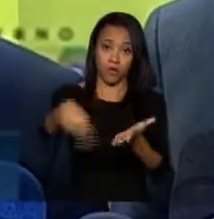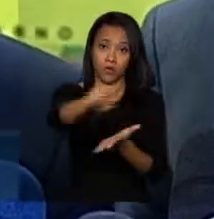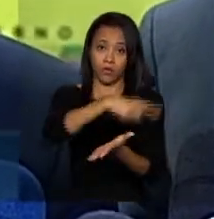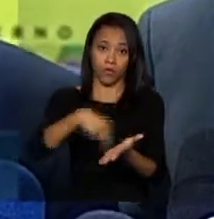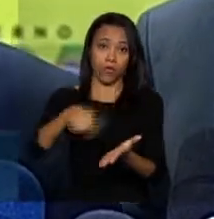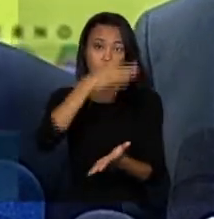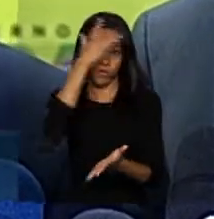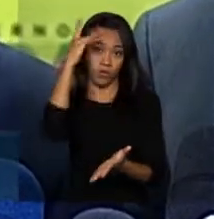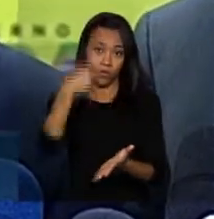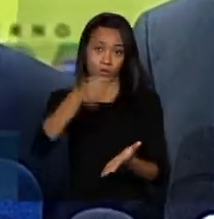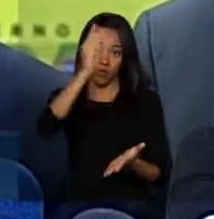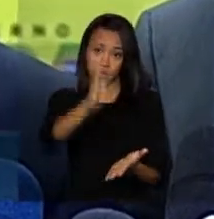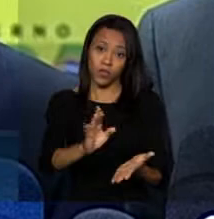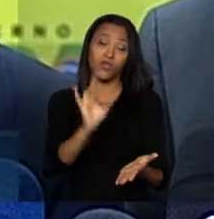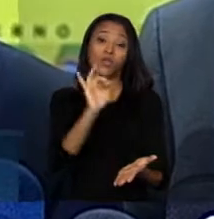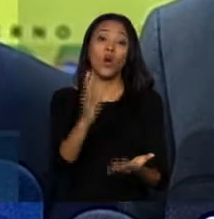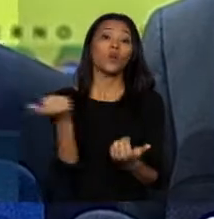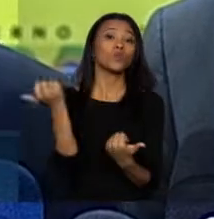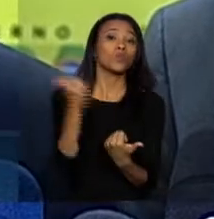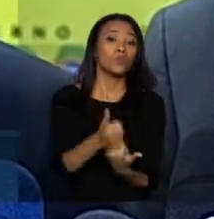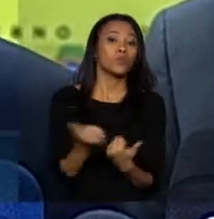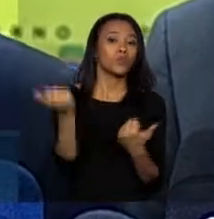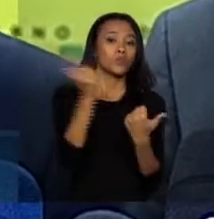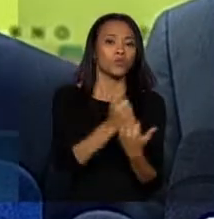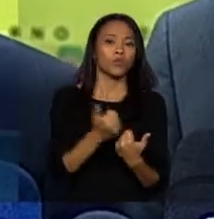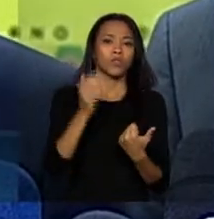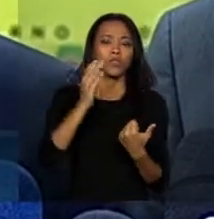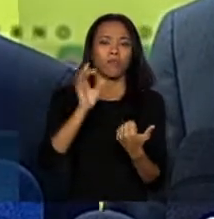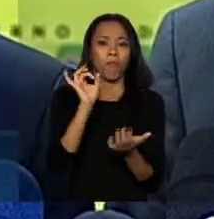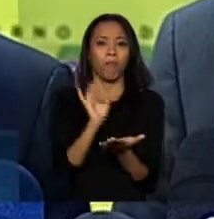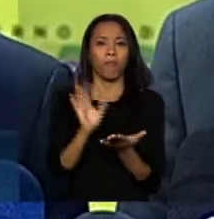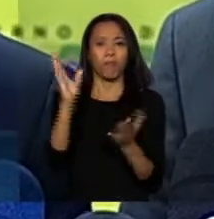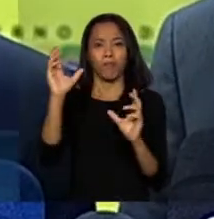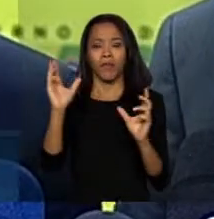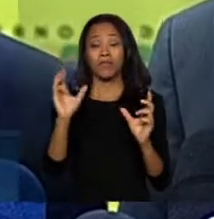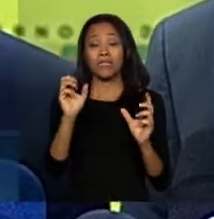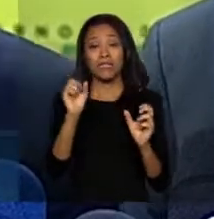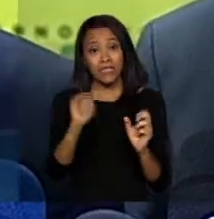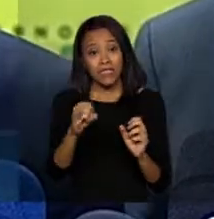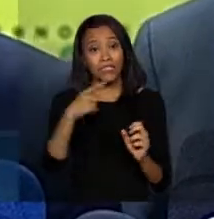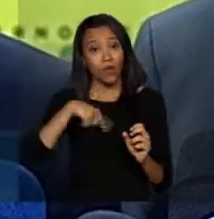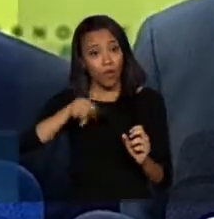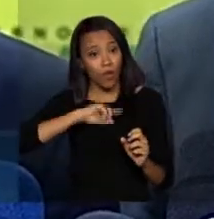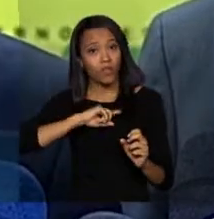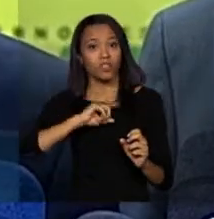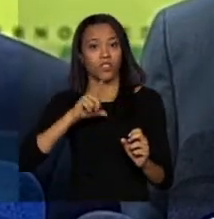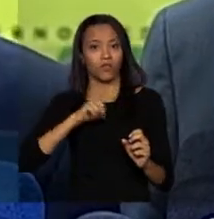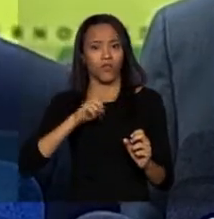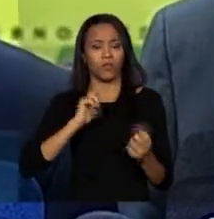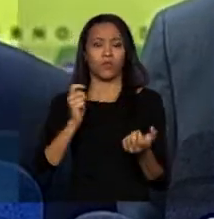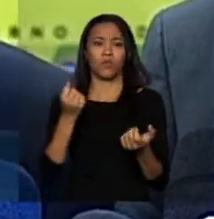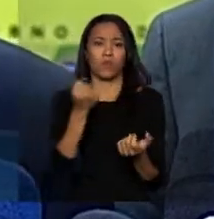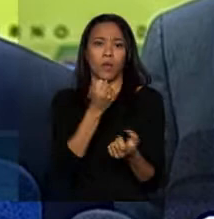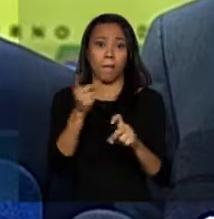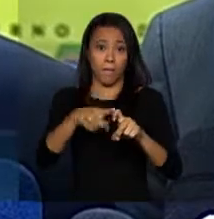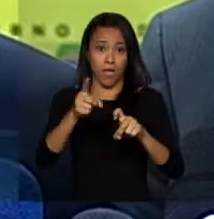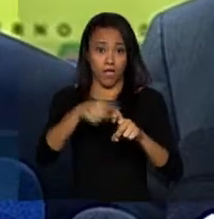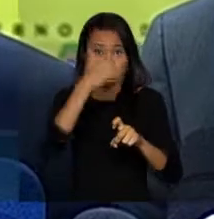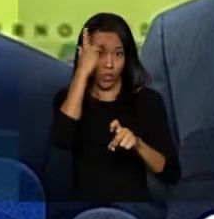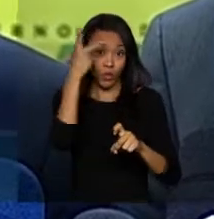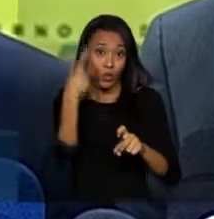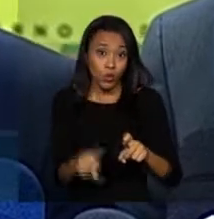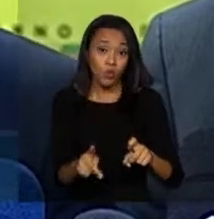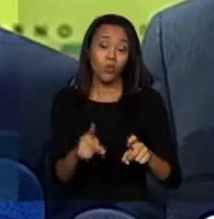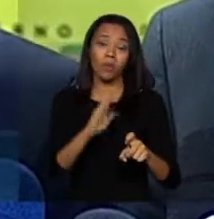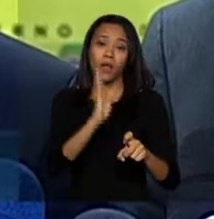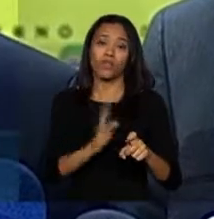brasileira só poderão ser substituídos a médio prazo à medida em que nós tivermos, de fato, uma elevação do número de médicos brasileiros